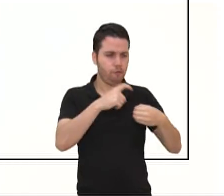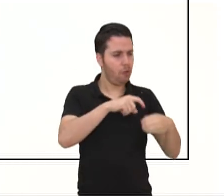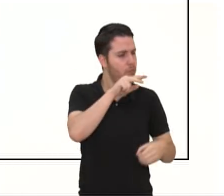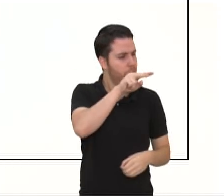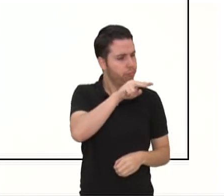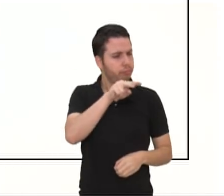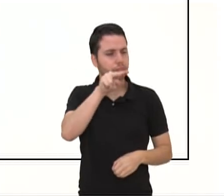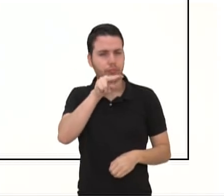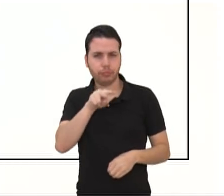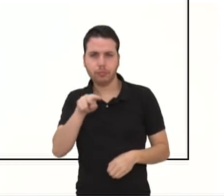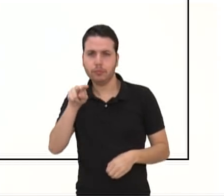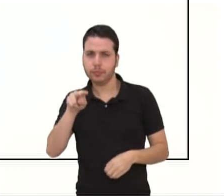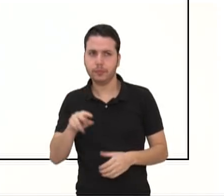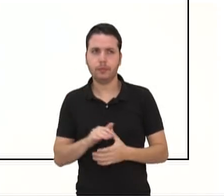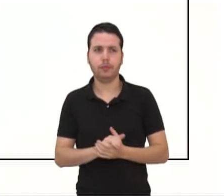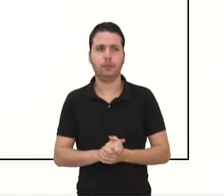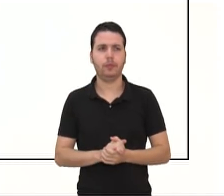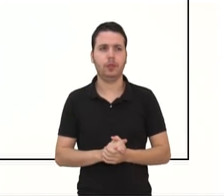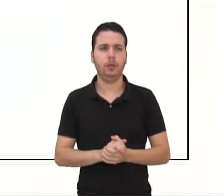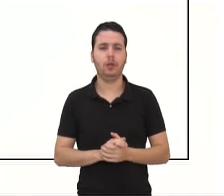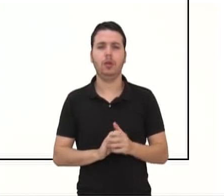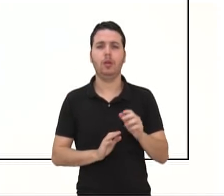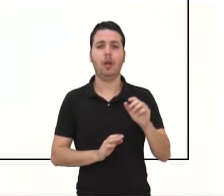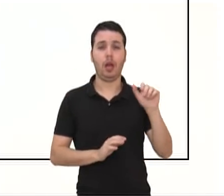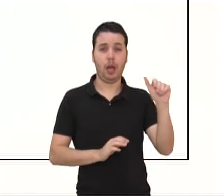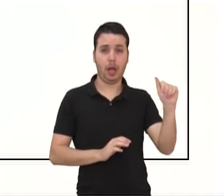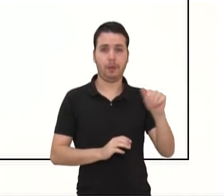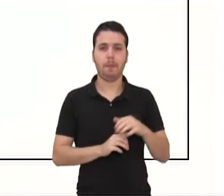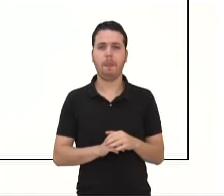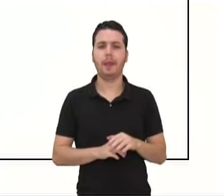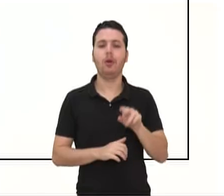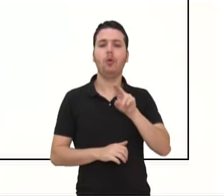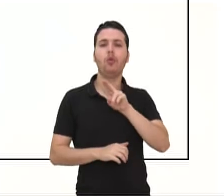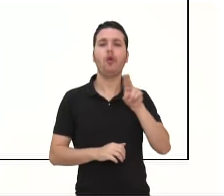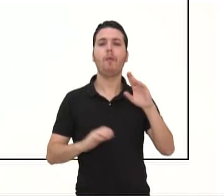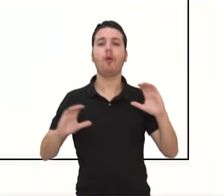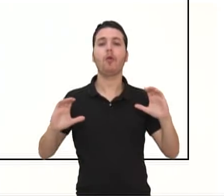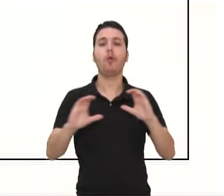tá? Nome completo do autor.